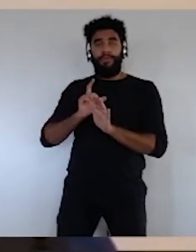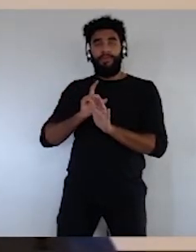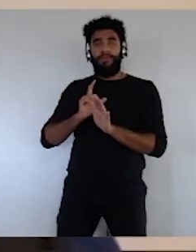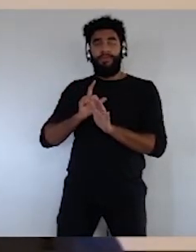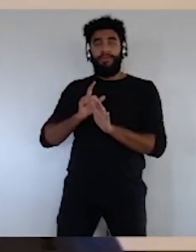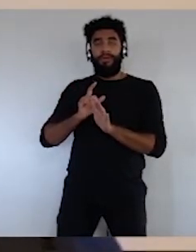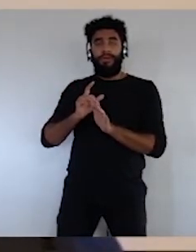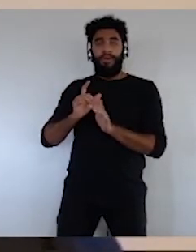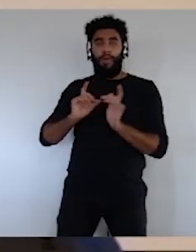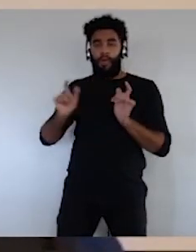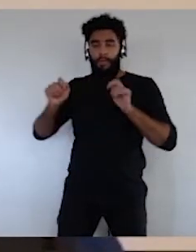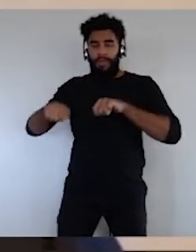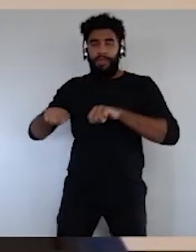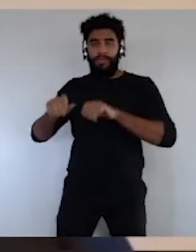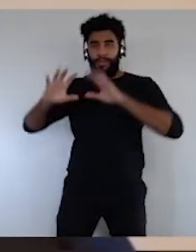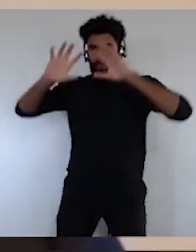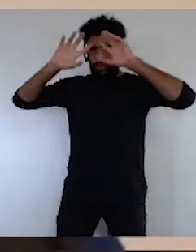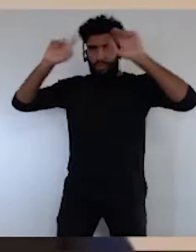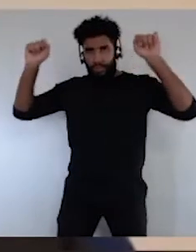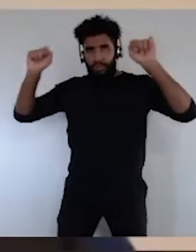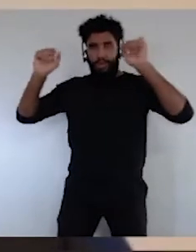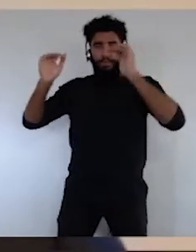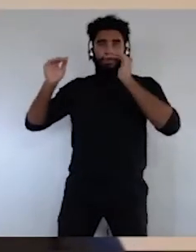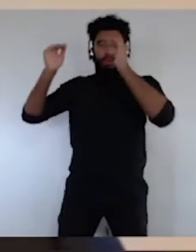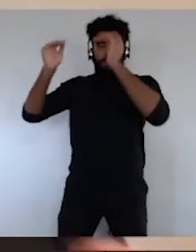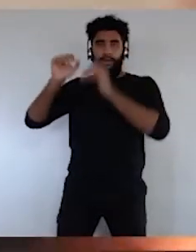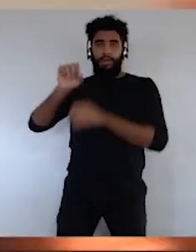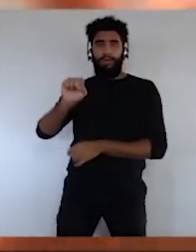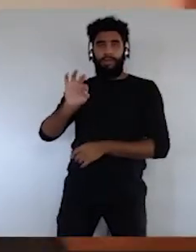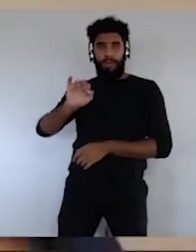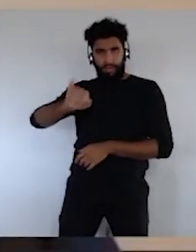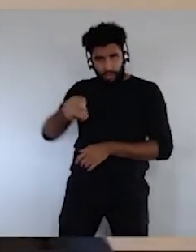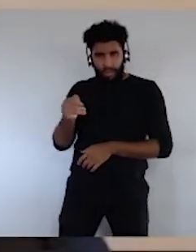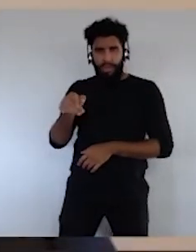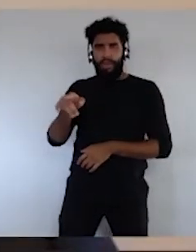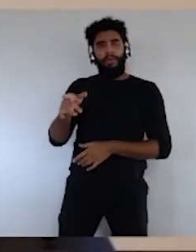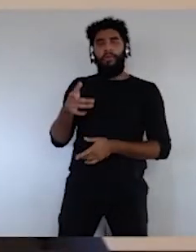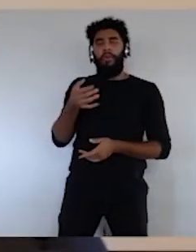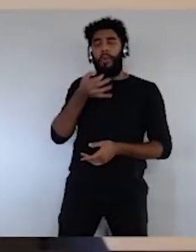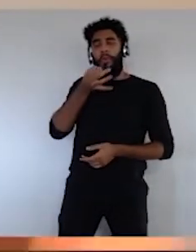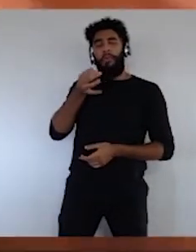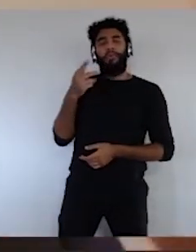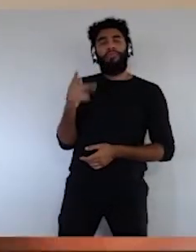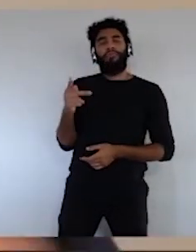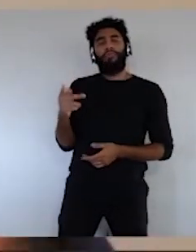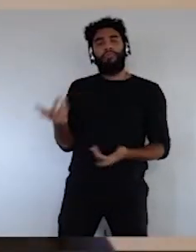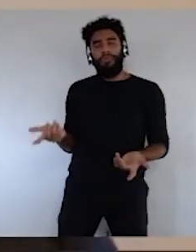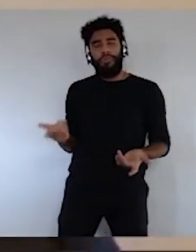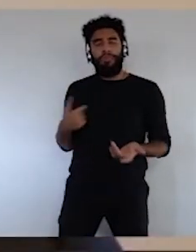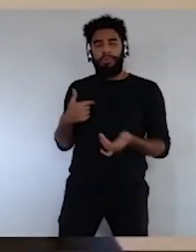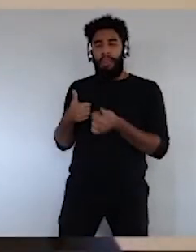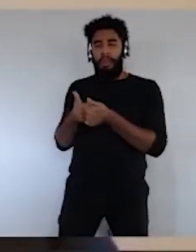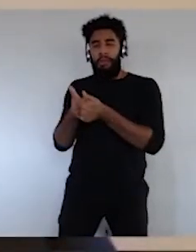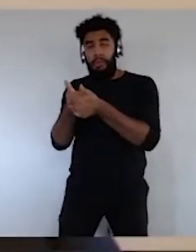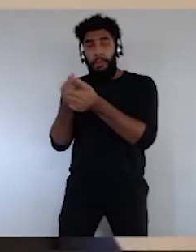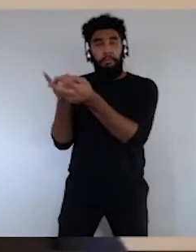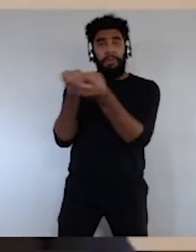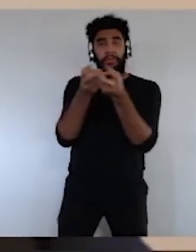A questão... Fala, Marcelo. Não, nesse ponto, bem rapidamente, só para dizer que é um ponto em que a tecnologia poderia